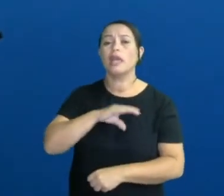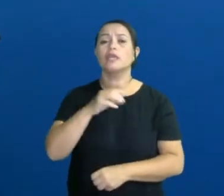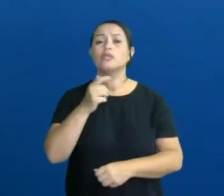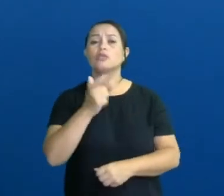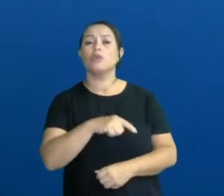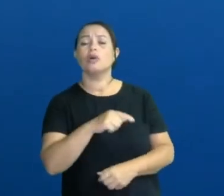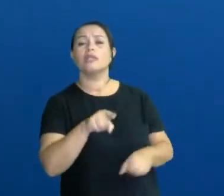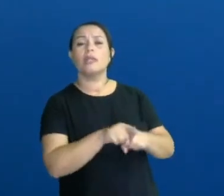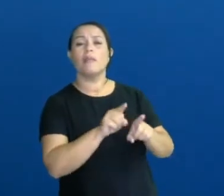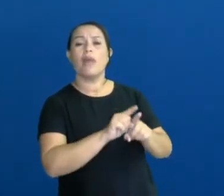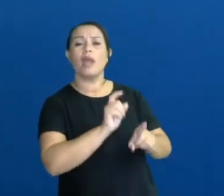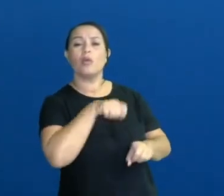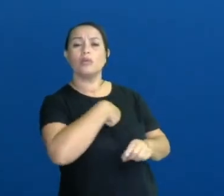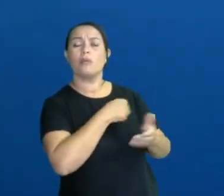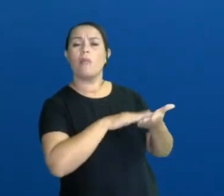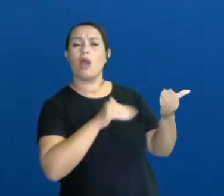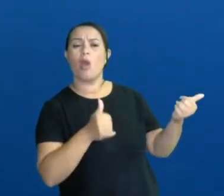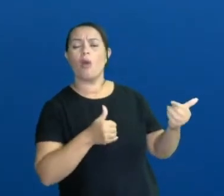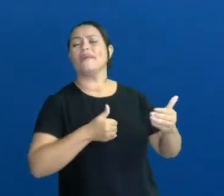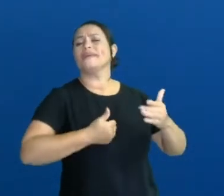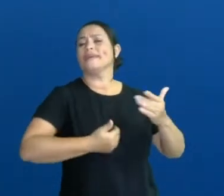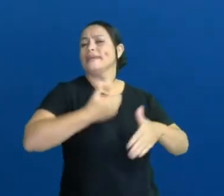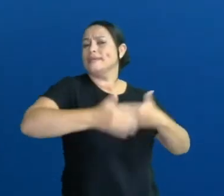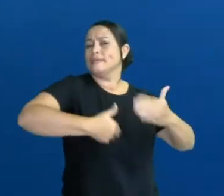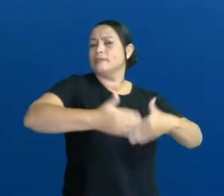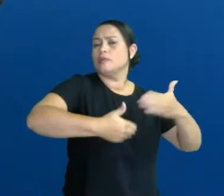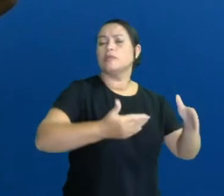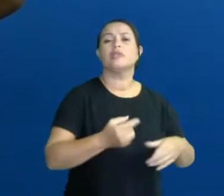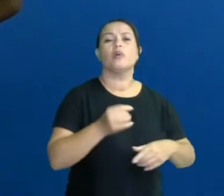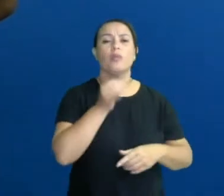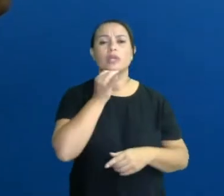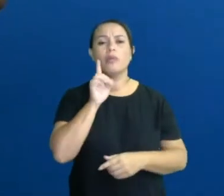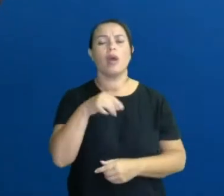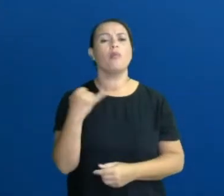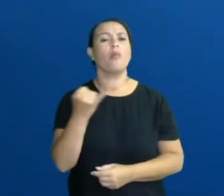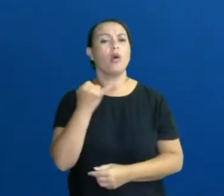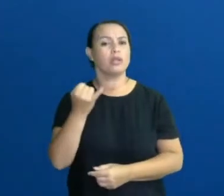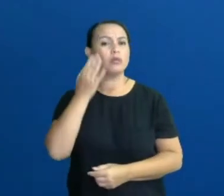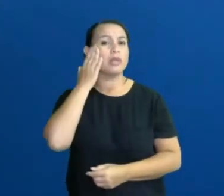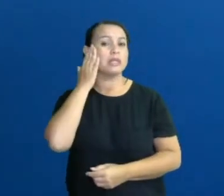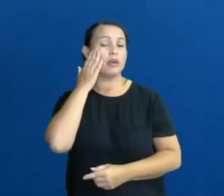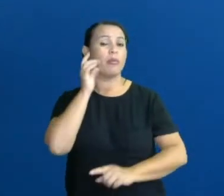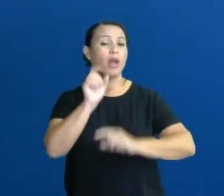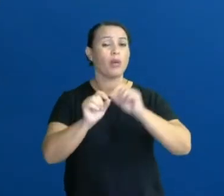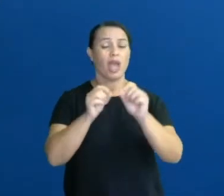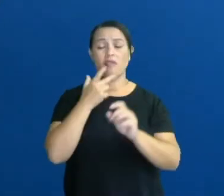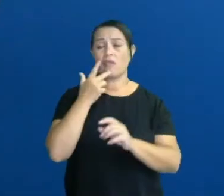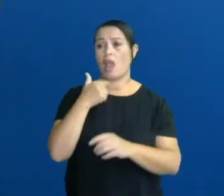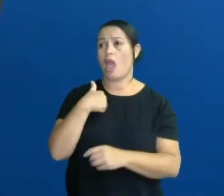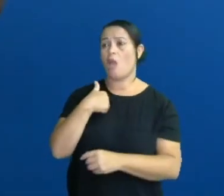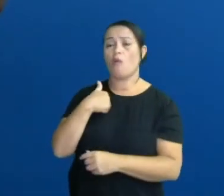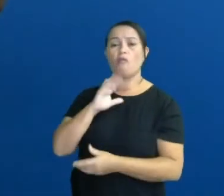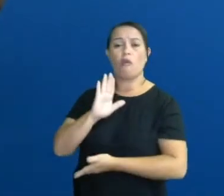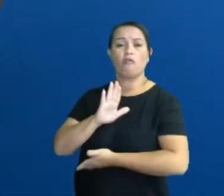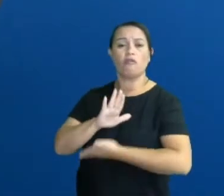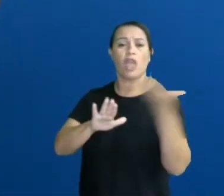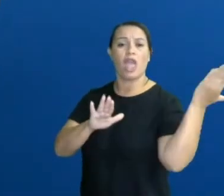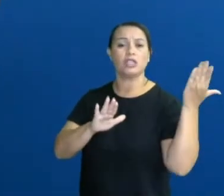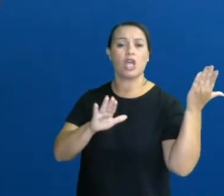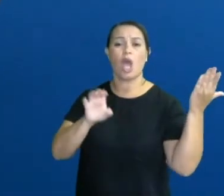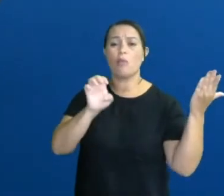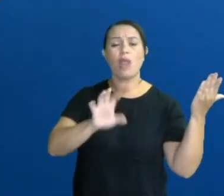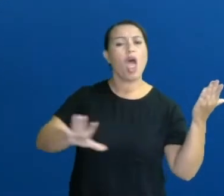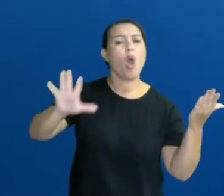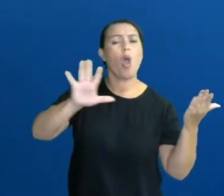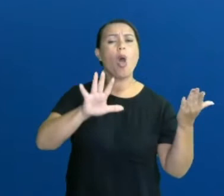e assim sucessivamente. Então é importante a gente saber que para se formar hoje, a gente dizer, vou viajar para a